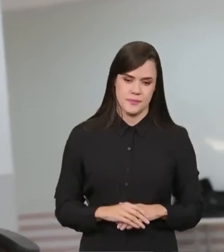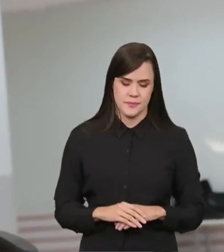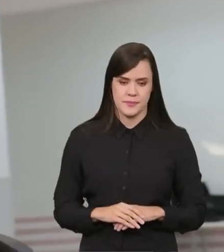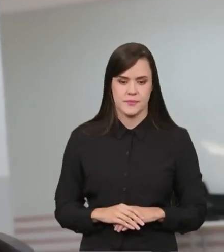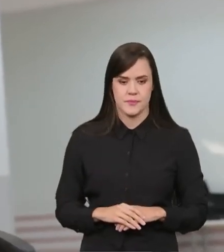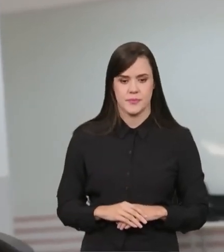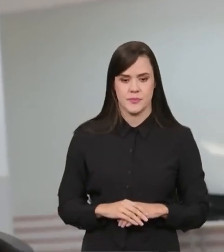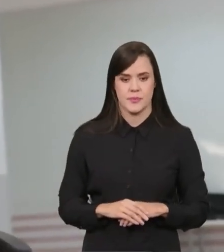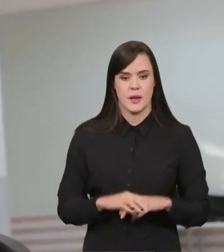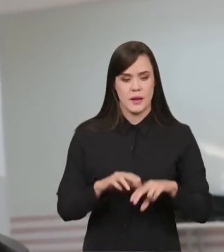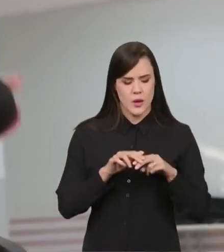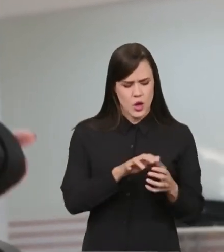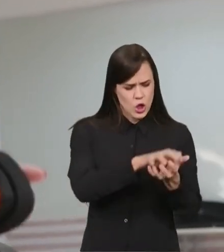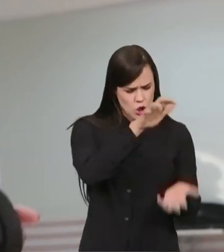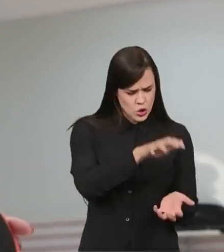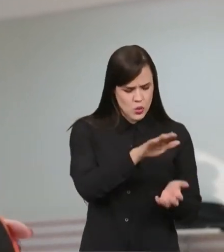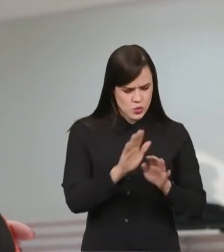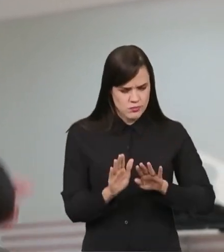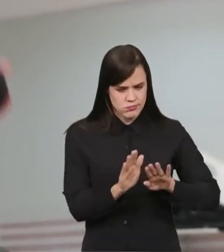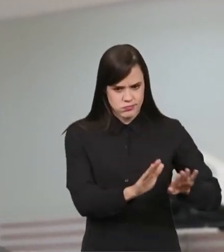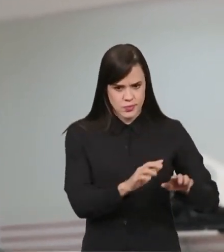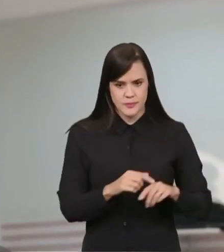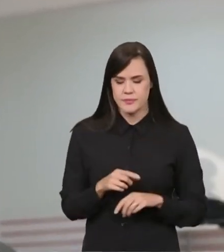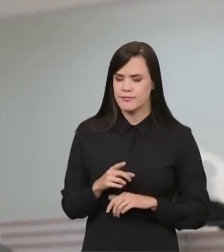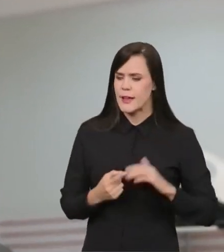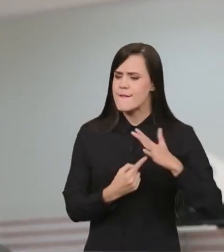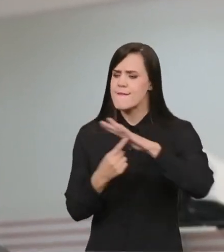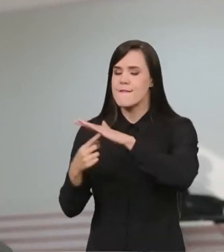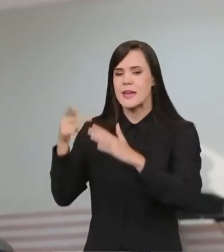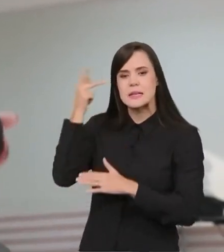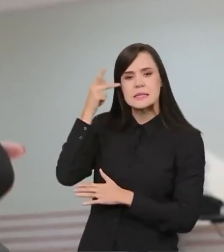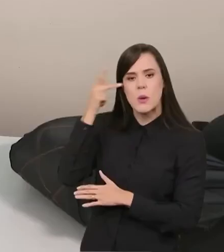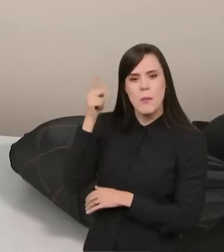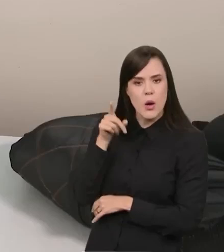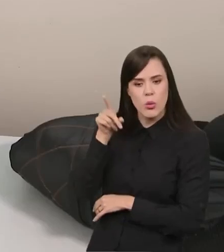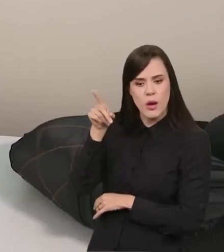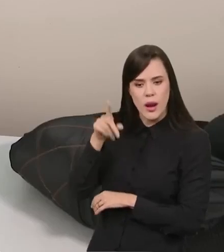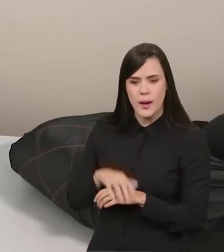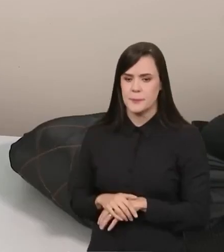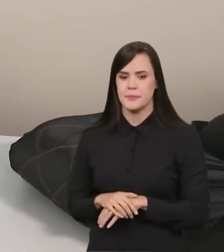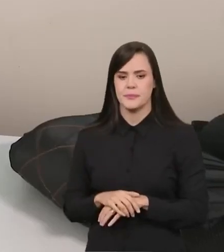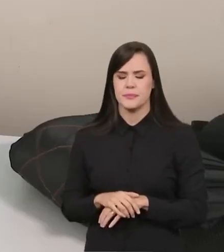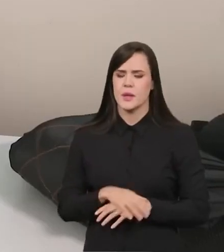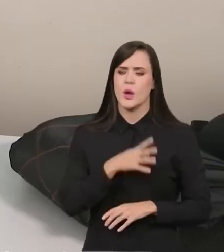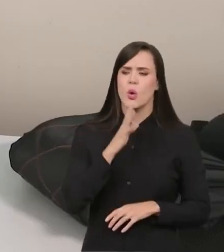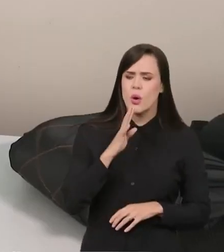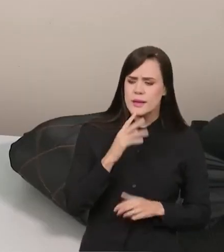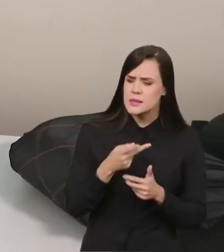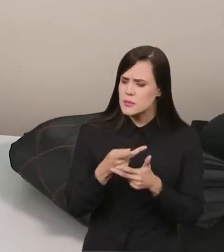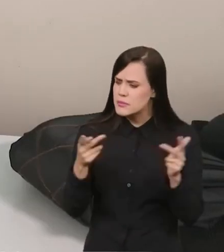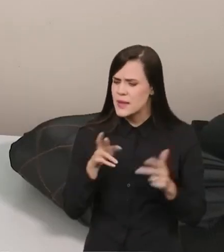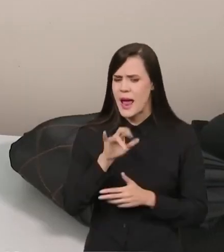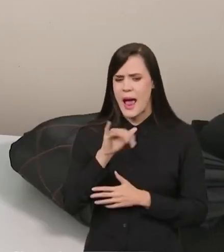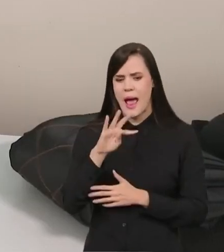Eu saí um pouquinho do idoso, porque eu fui numa feira em São Paulo, na Reatec. Nós fomos conhecer a Reatec, é